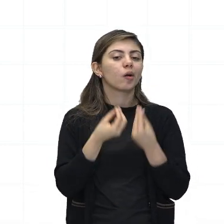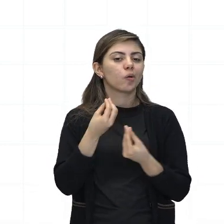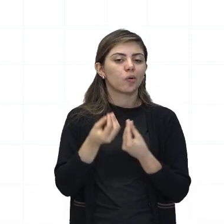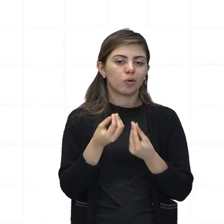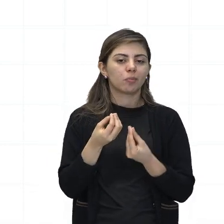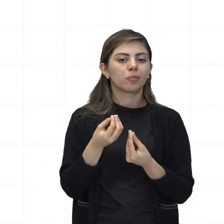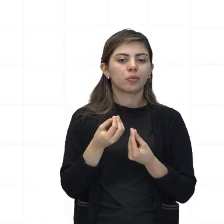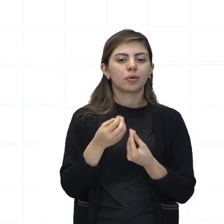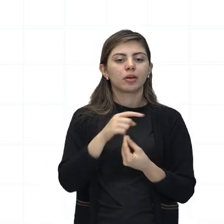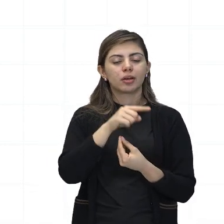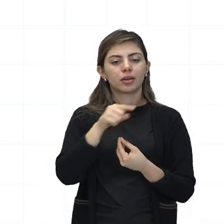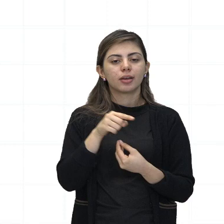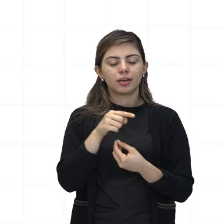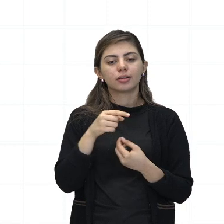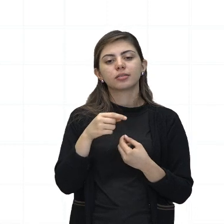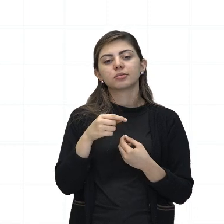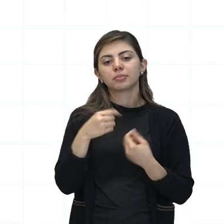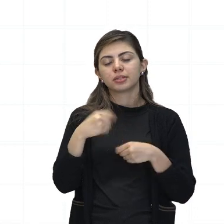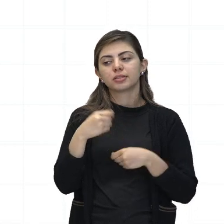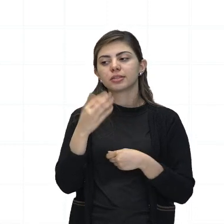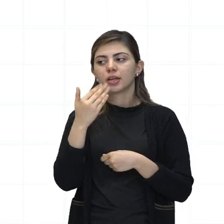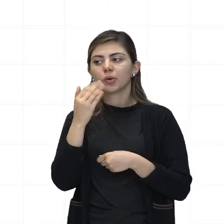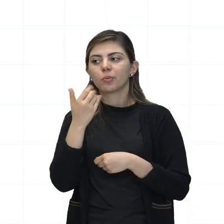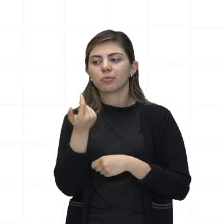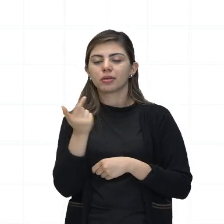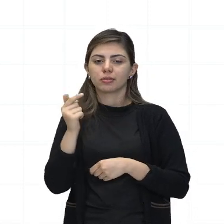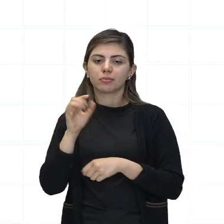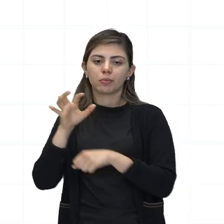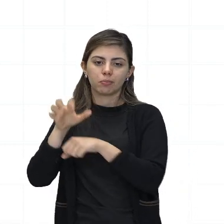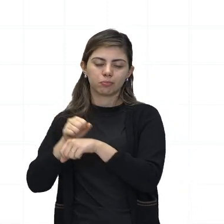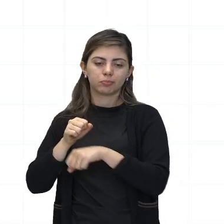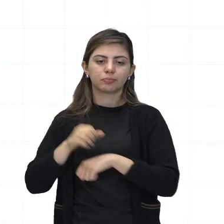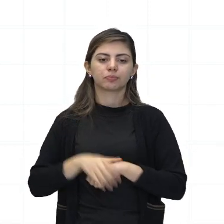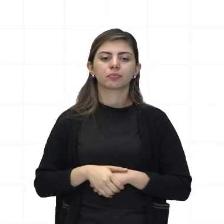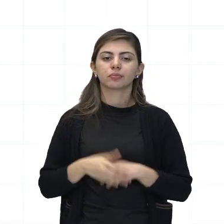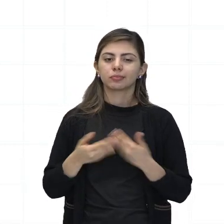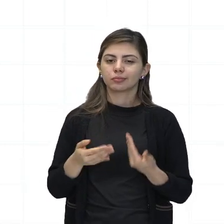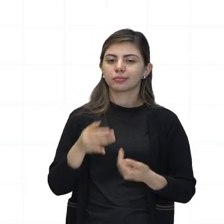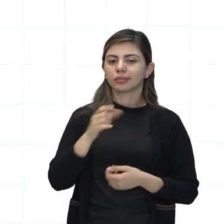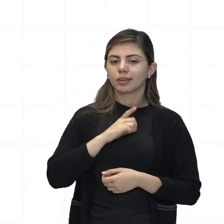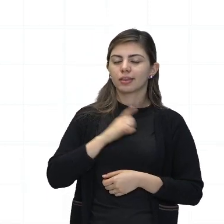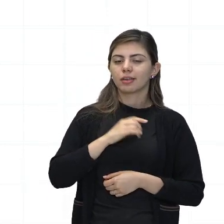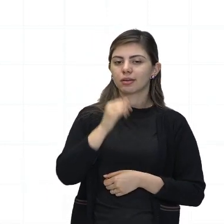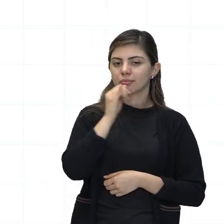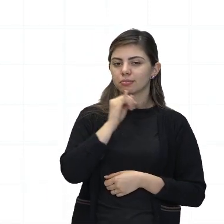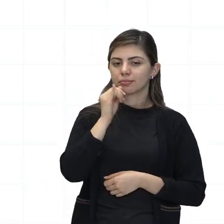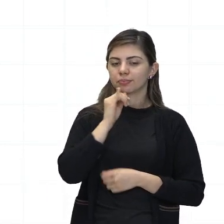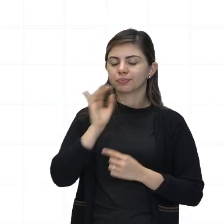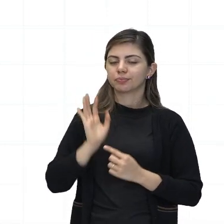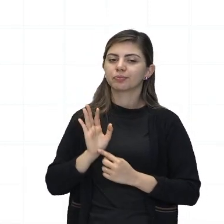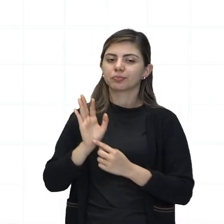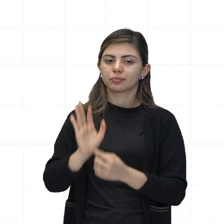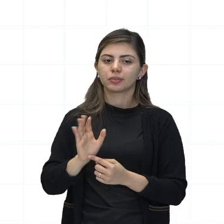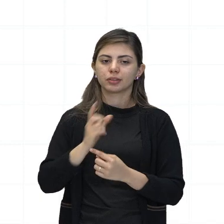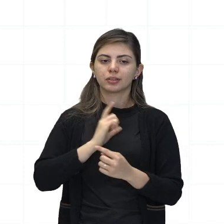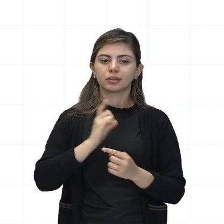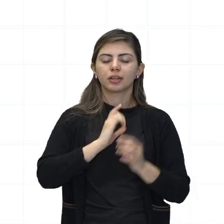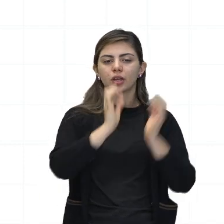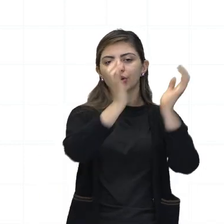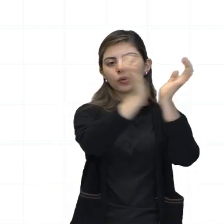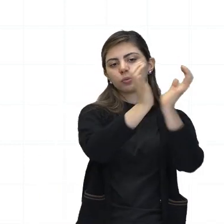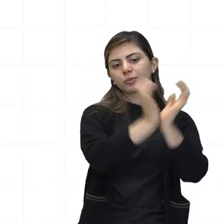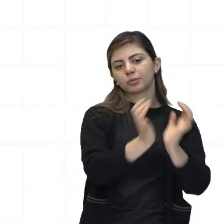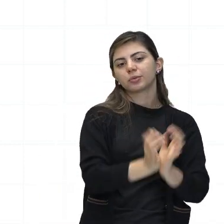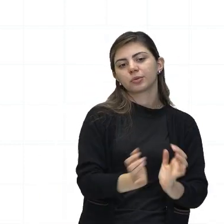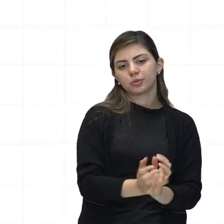palavra heterotróficos. Então, nós temos aí uma ilustração em que mostra todos esses